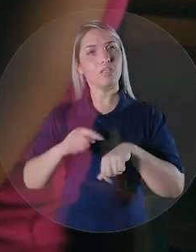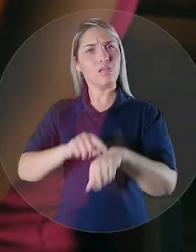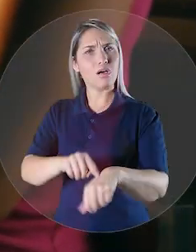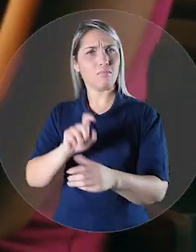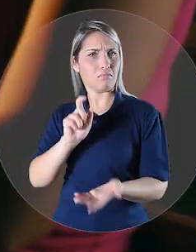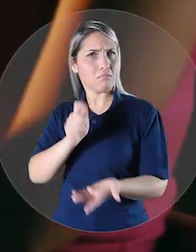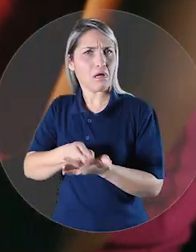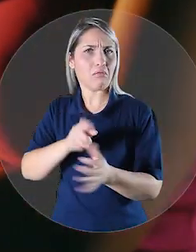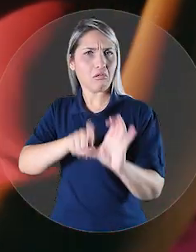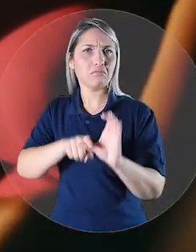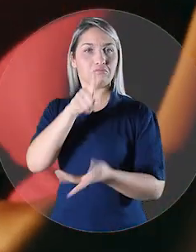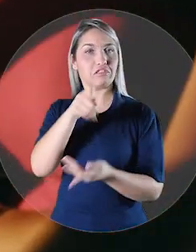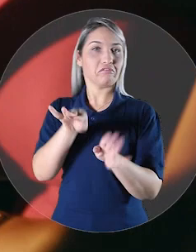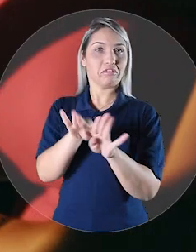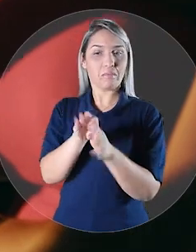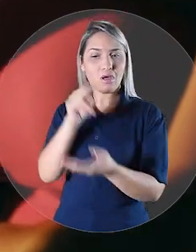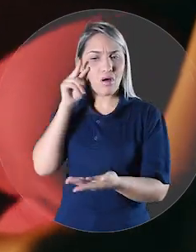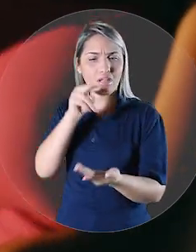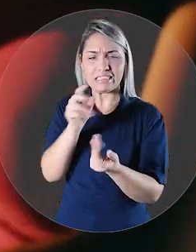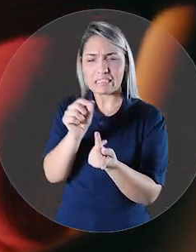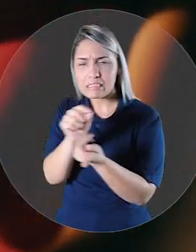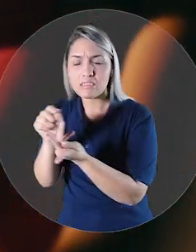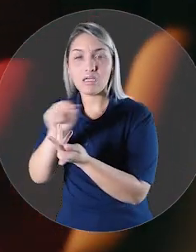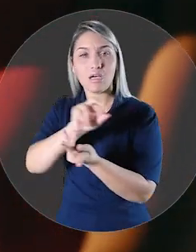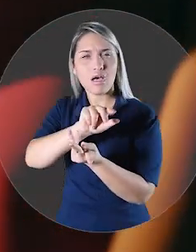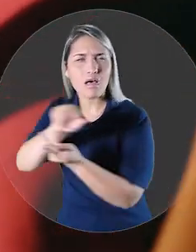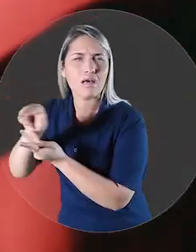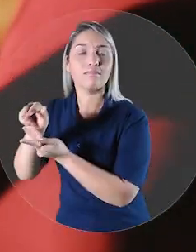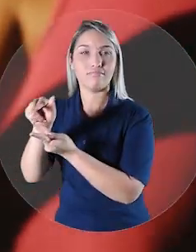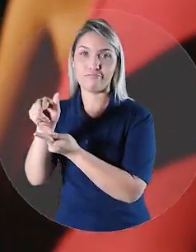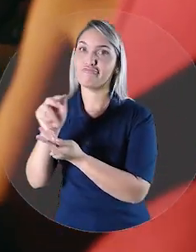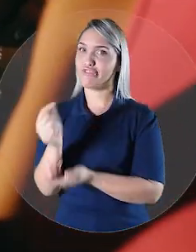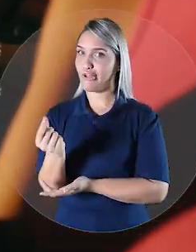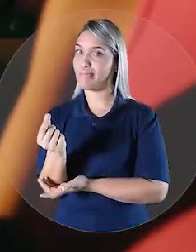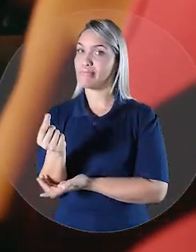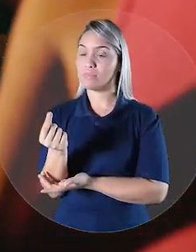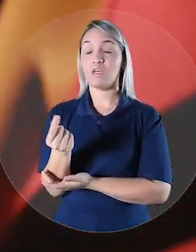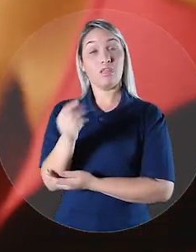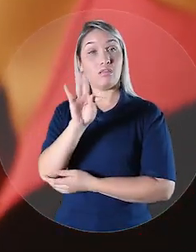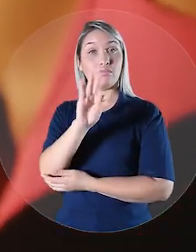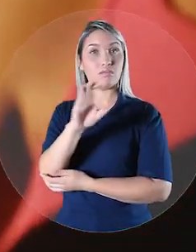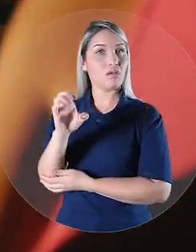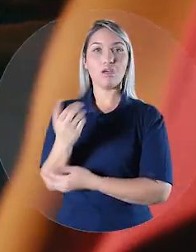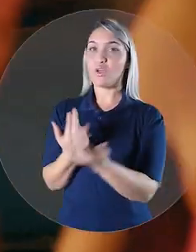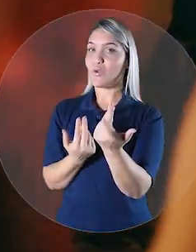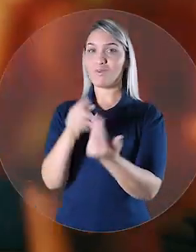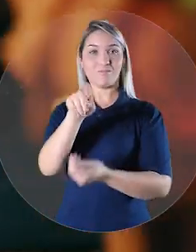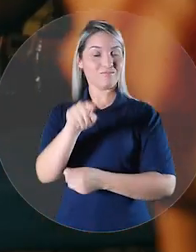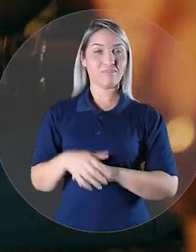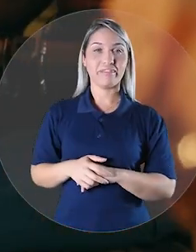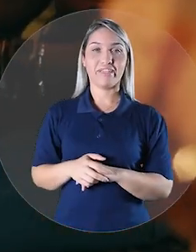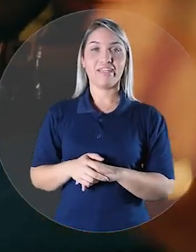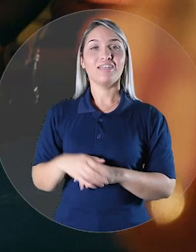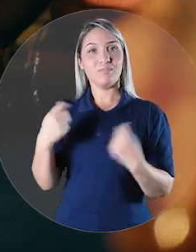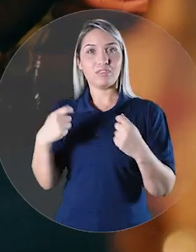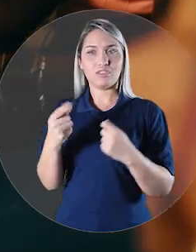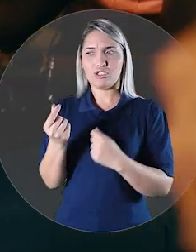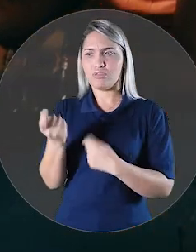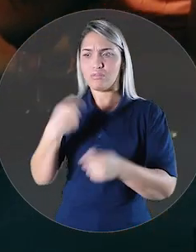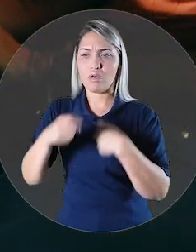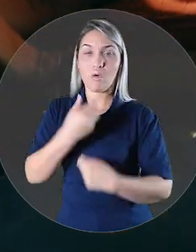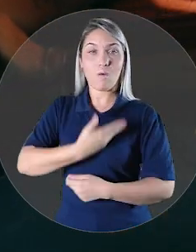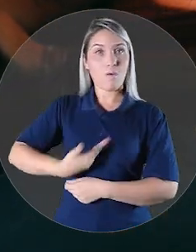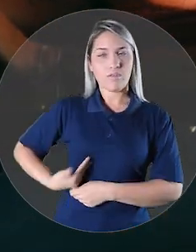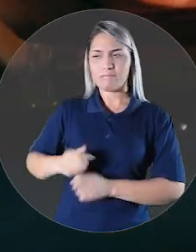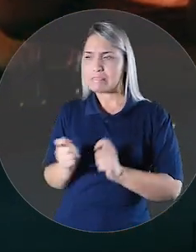na hora de pagar conta você também confere item por item valor por valor né o tribunal de contas de Mato Grosso é igual a você sempre de olho para